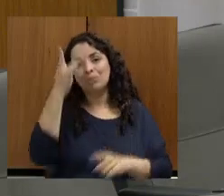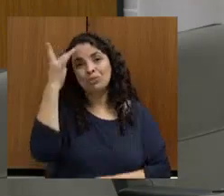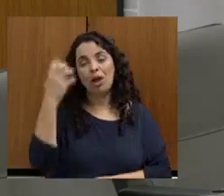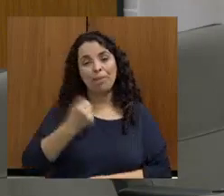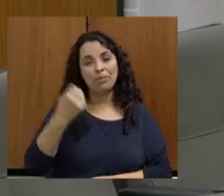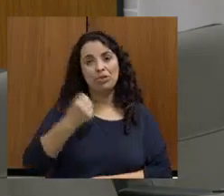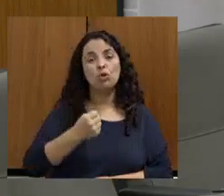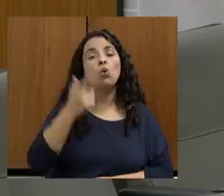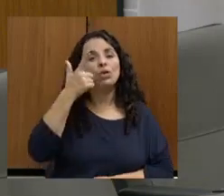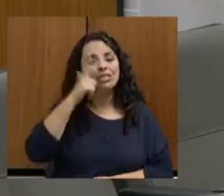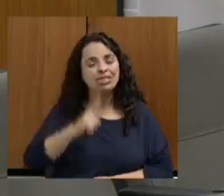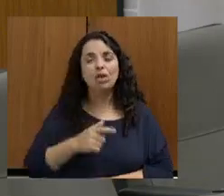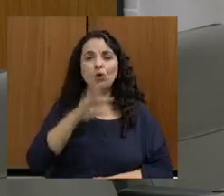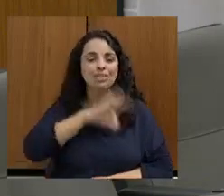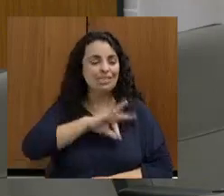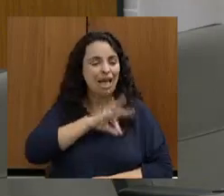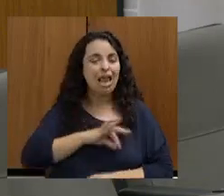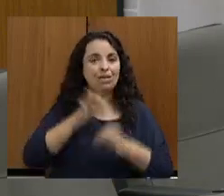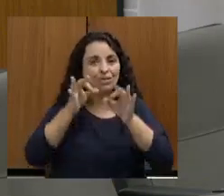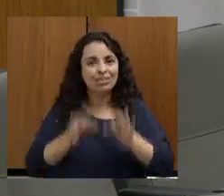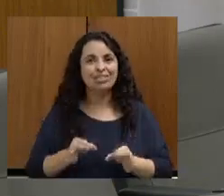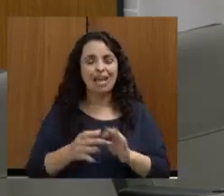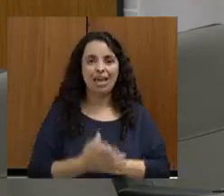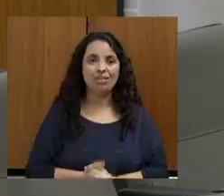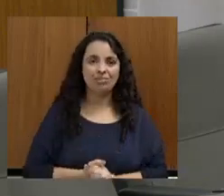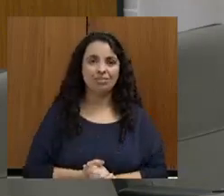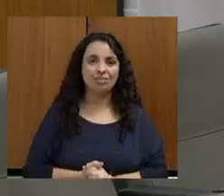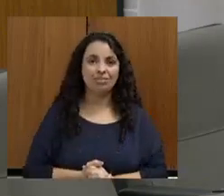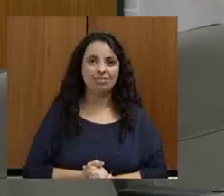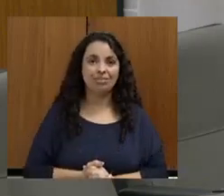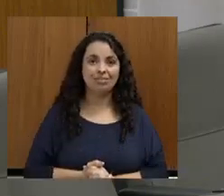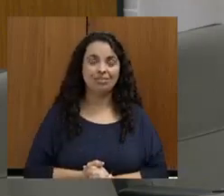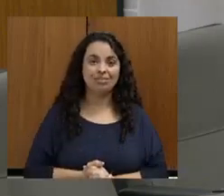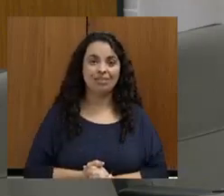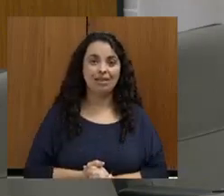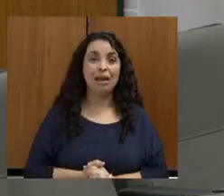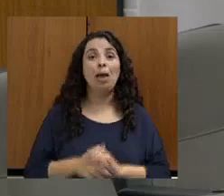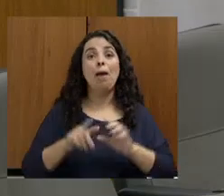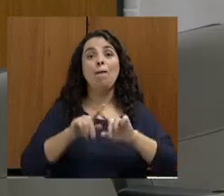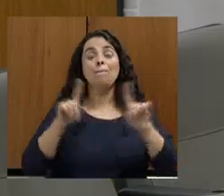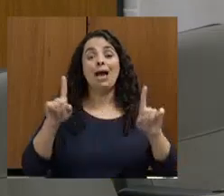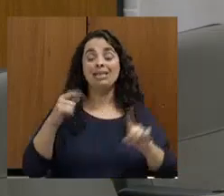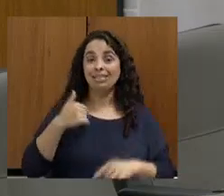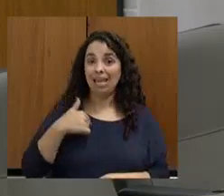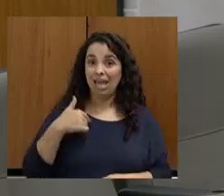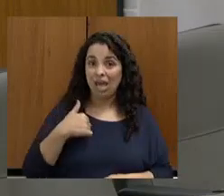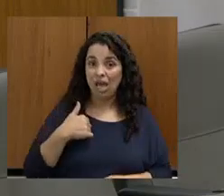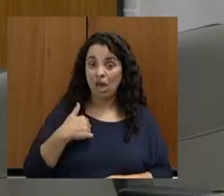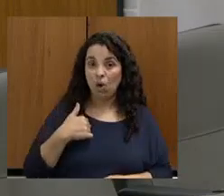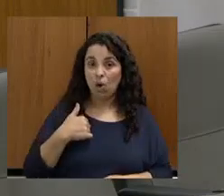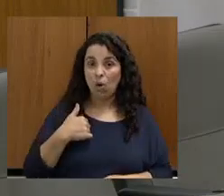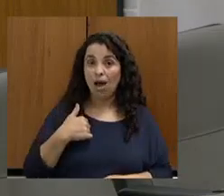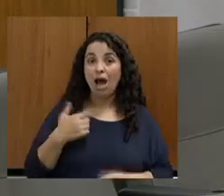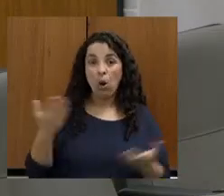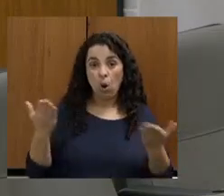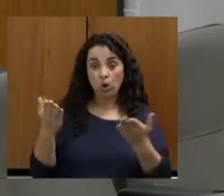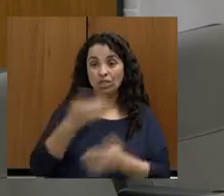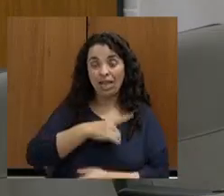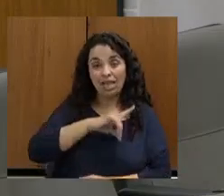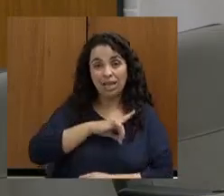porque a encenação lá de fuga das galinhas virou psicose, eu cheguei na condição de autora